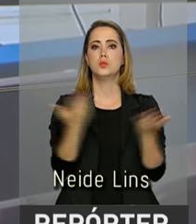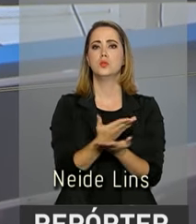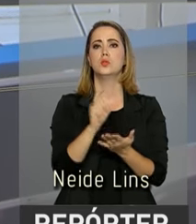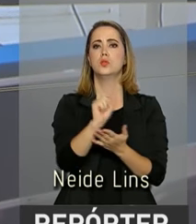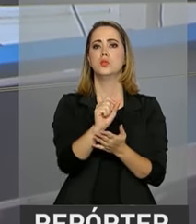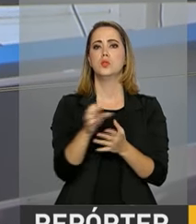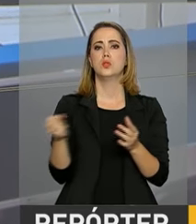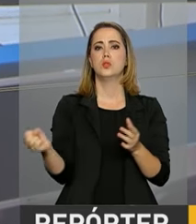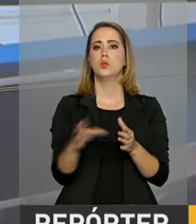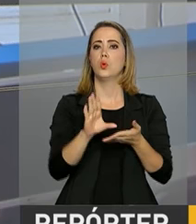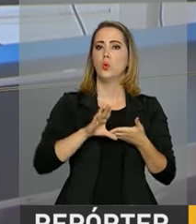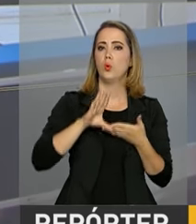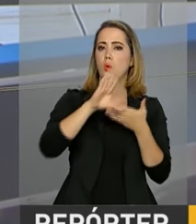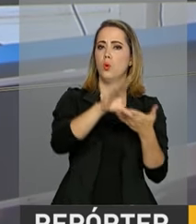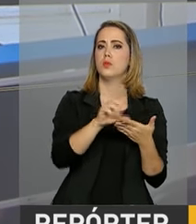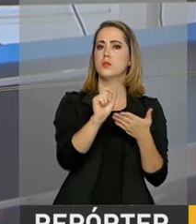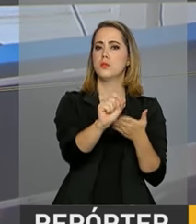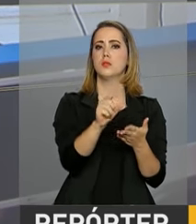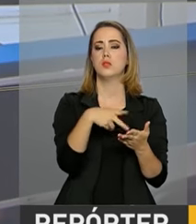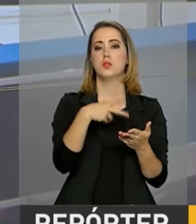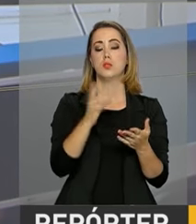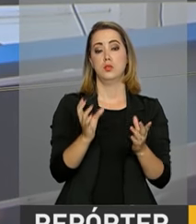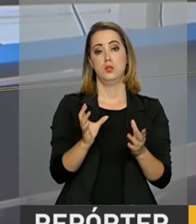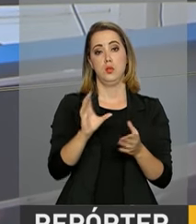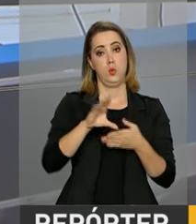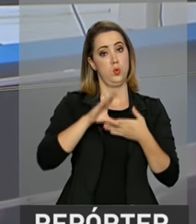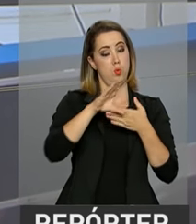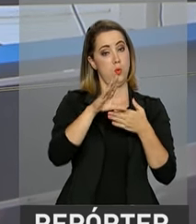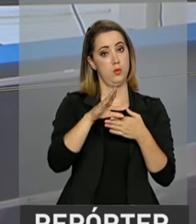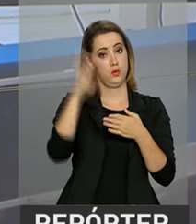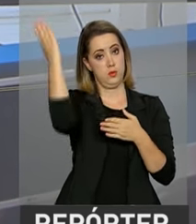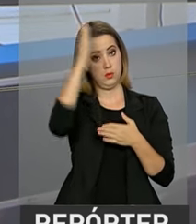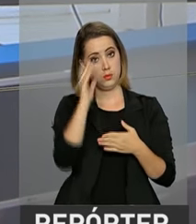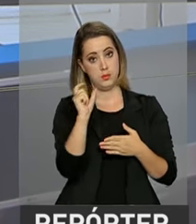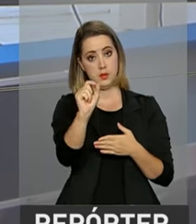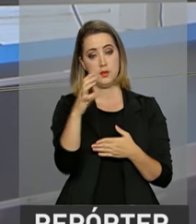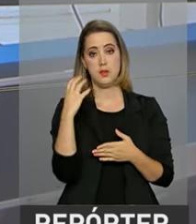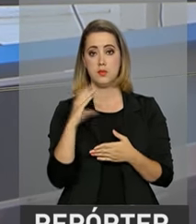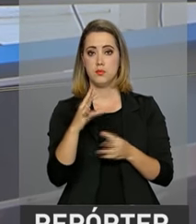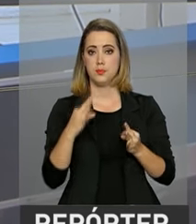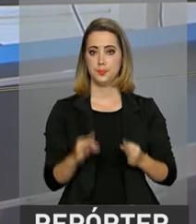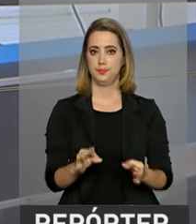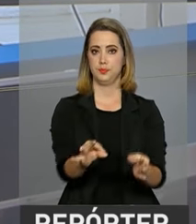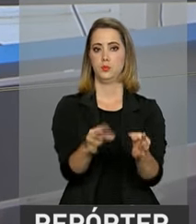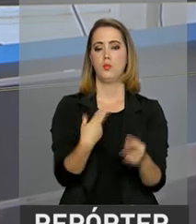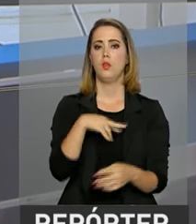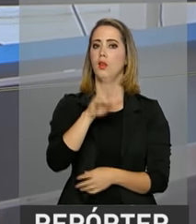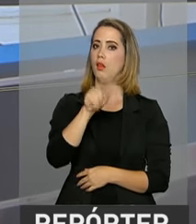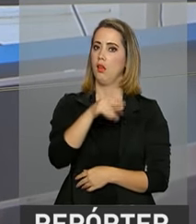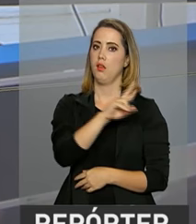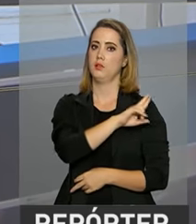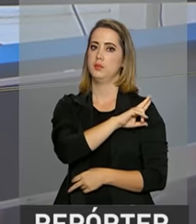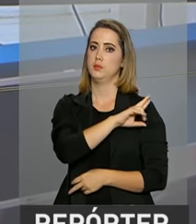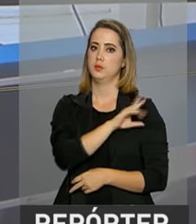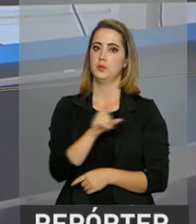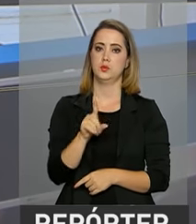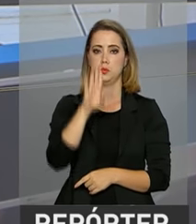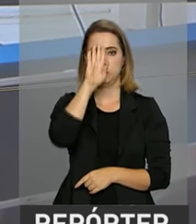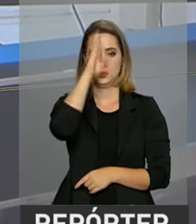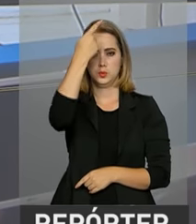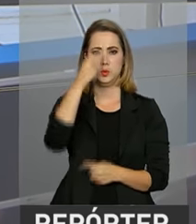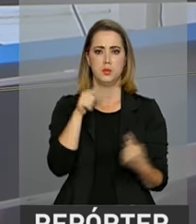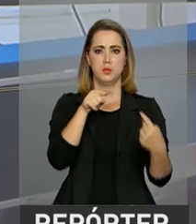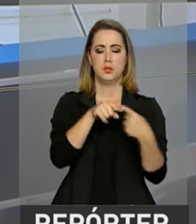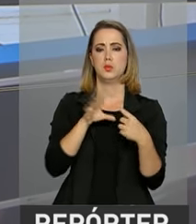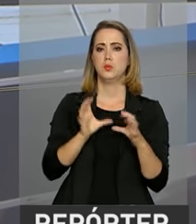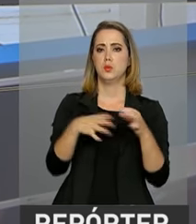da instalação do Conselho Consultivo do Conselho Nacional de Ciência e Tecnologia, responsável por formular prioridades e